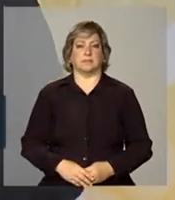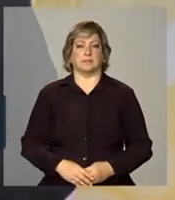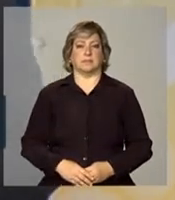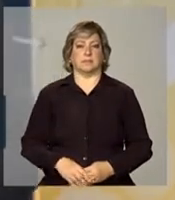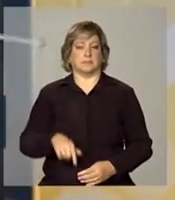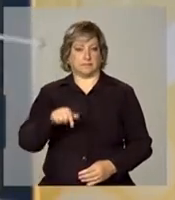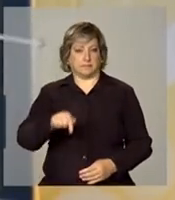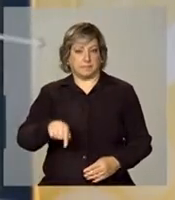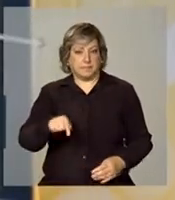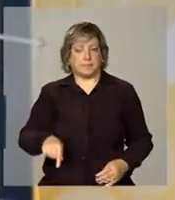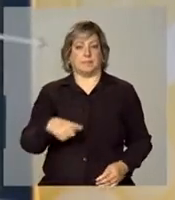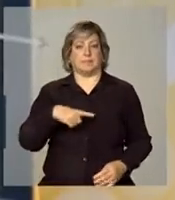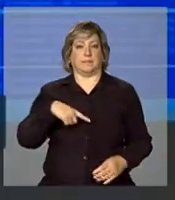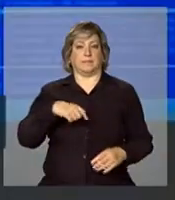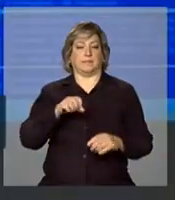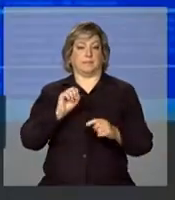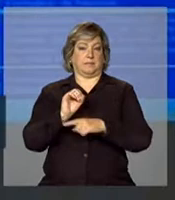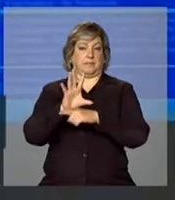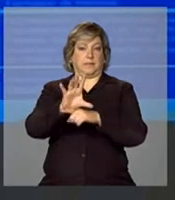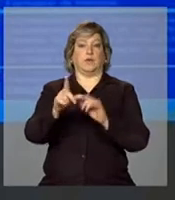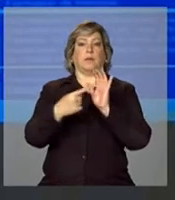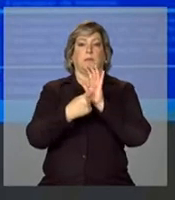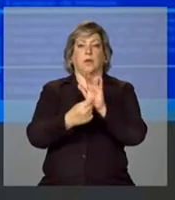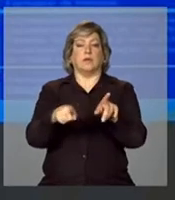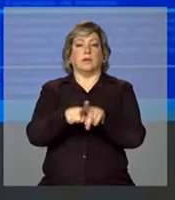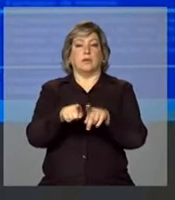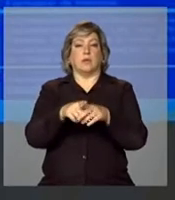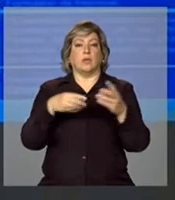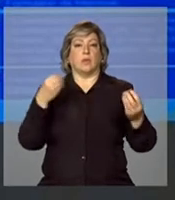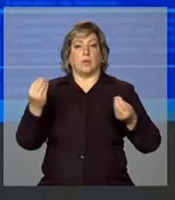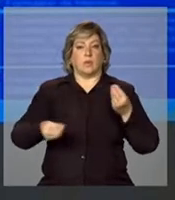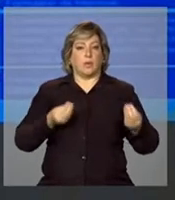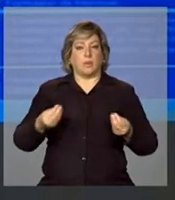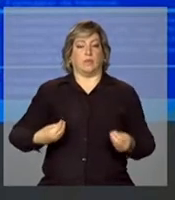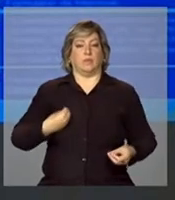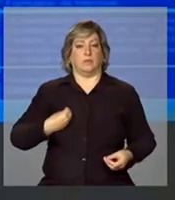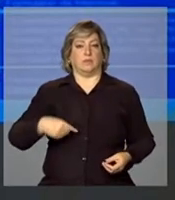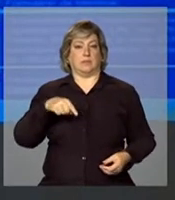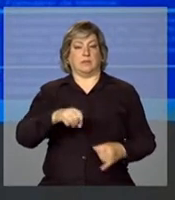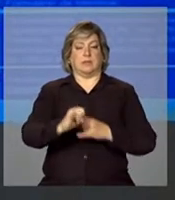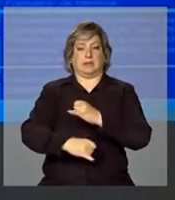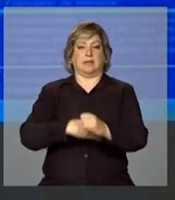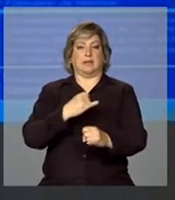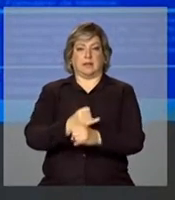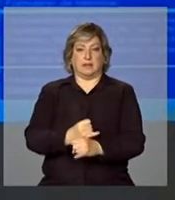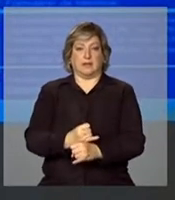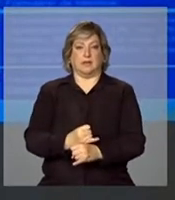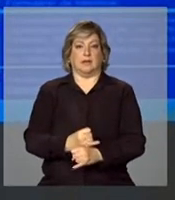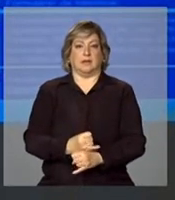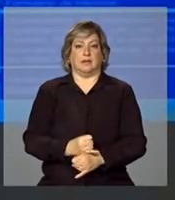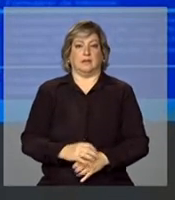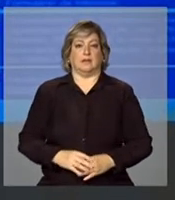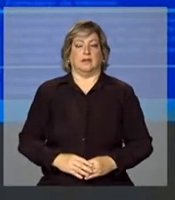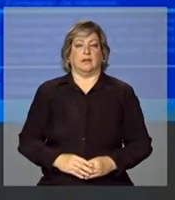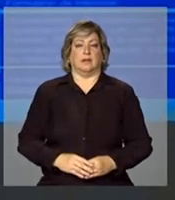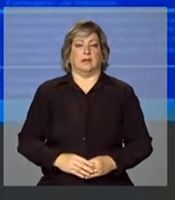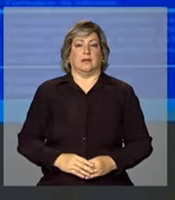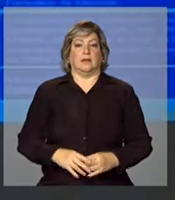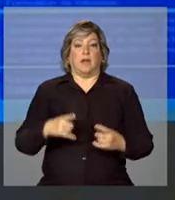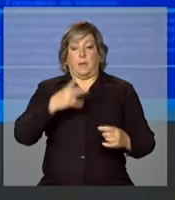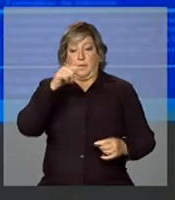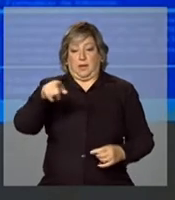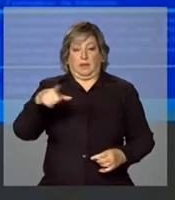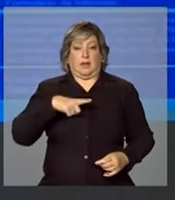Esses slides mostram como é que está a cara do sítio da internet, onde o ente